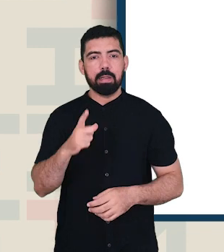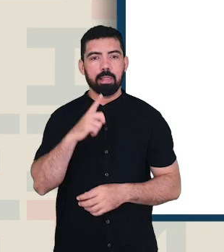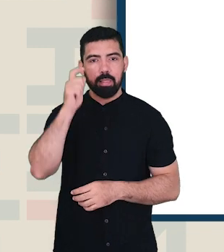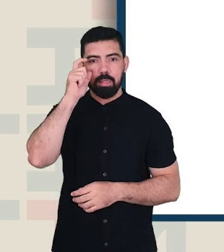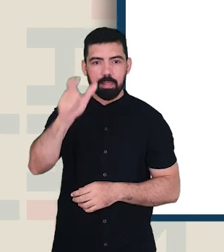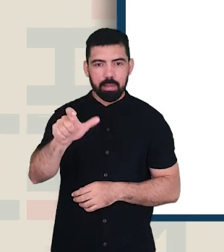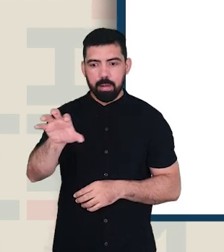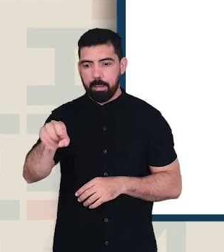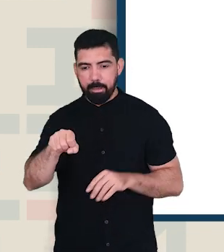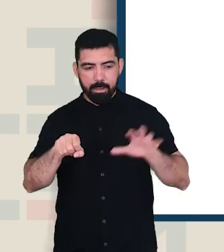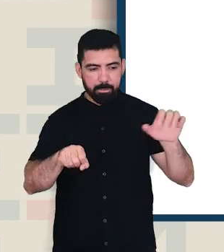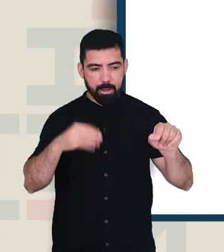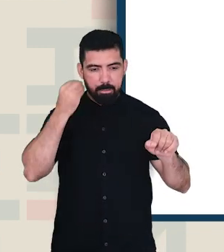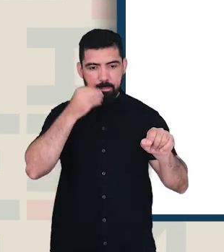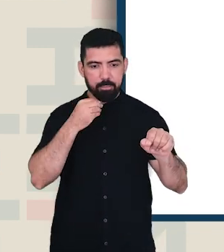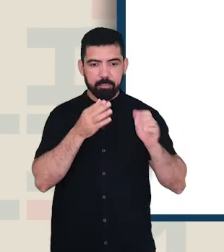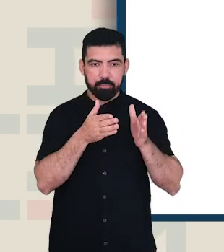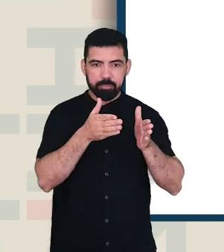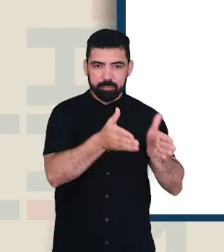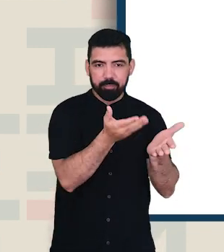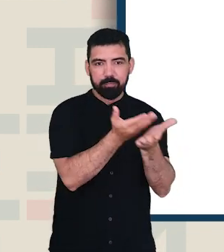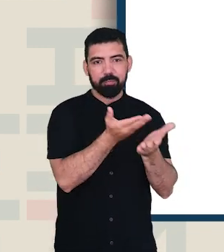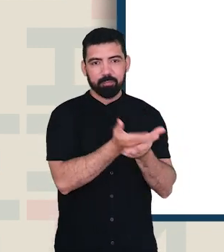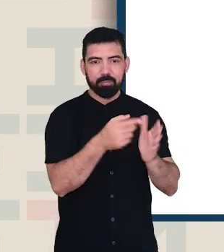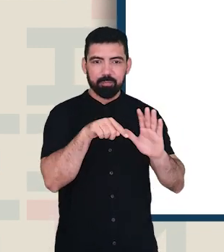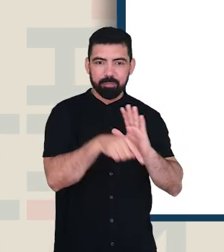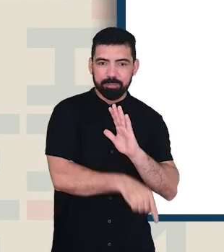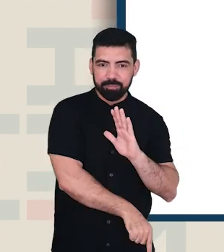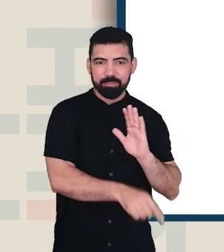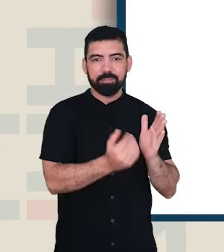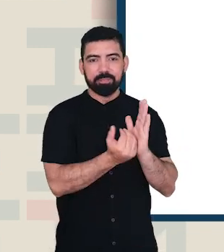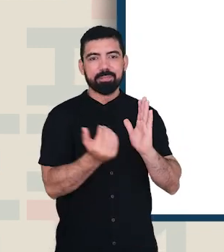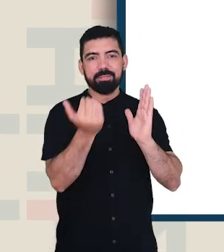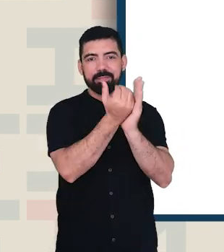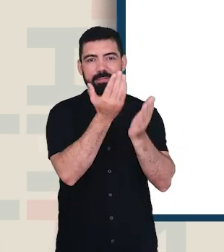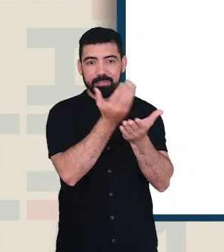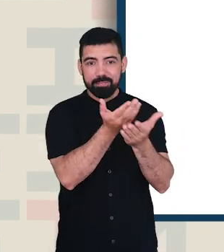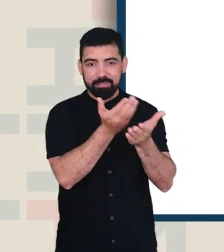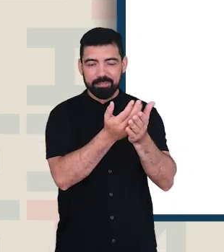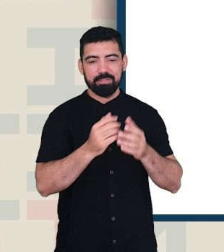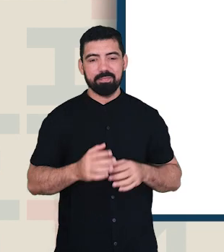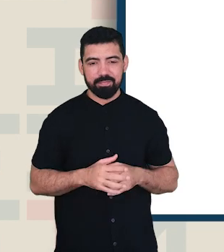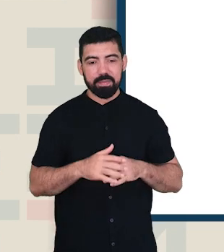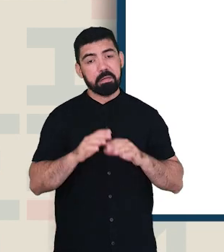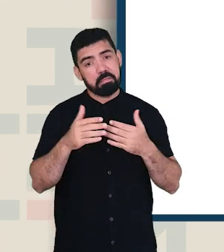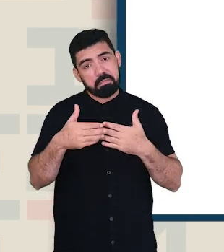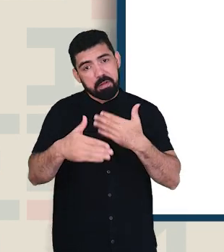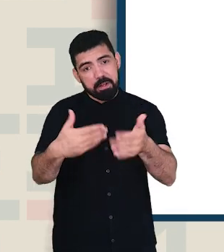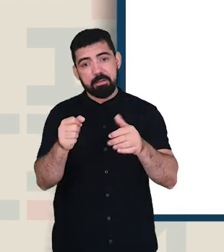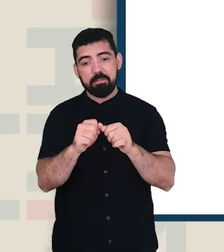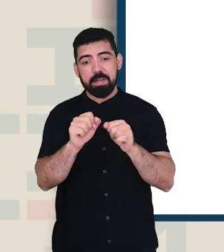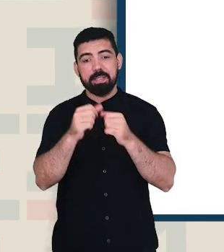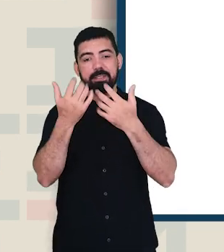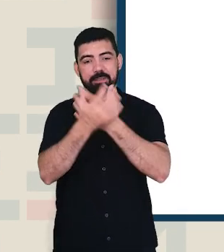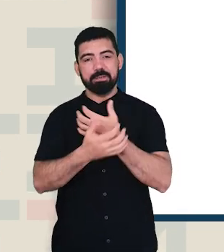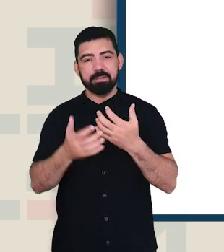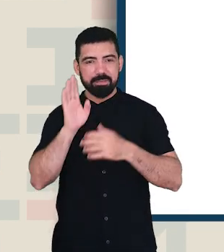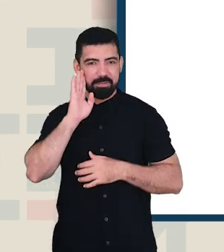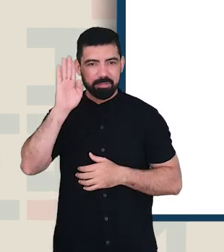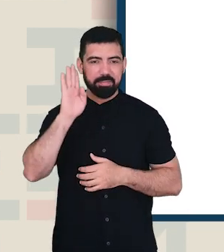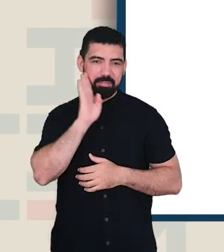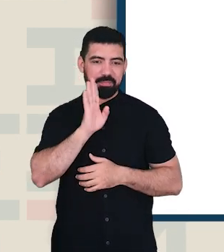ou outra coisa, se interioriza, estuda, aprofunda e sai fazendo música, que é o